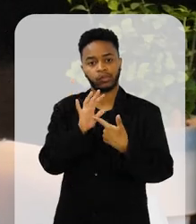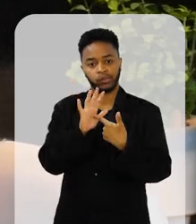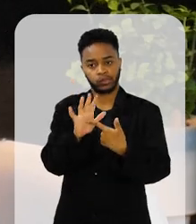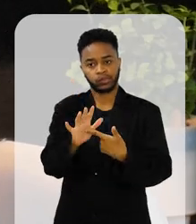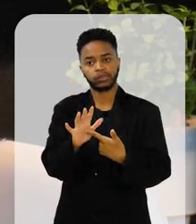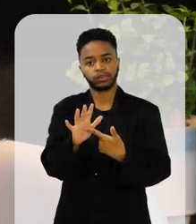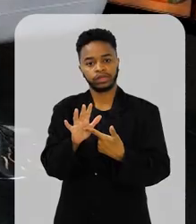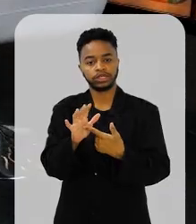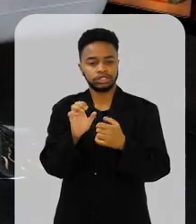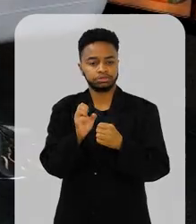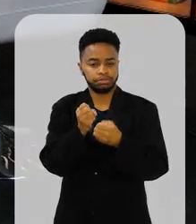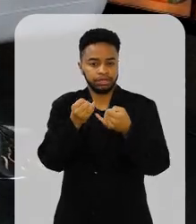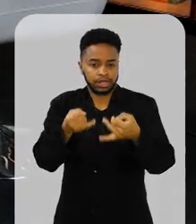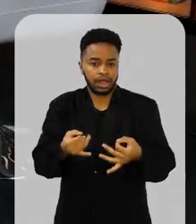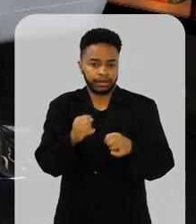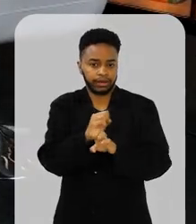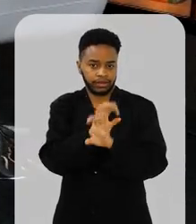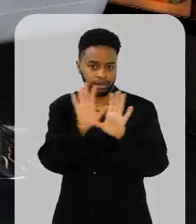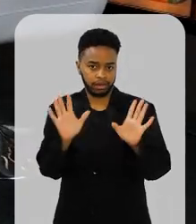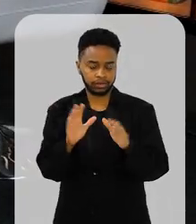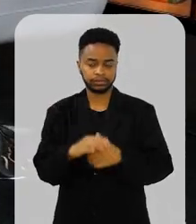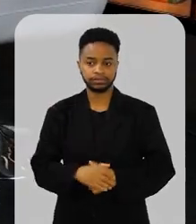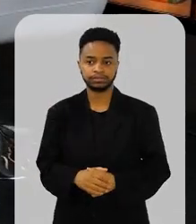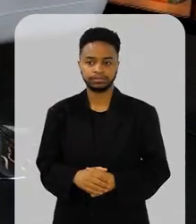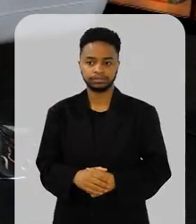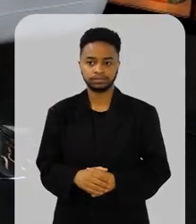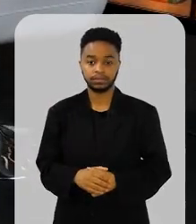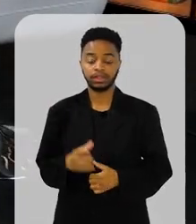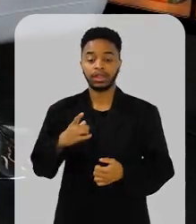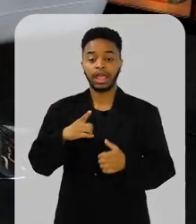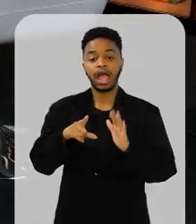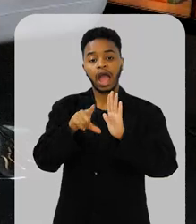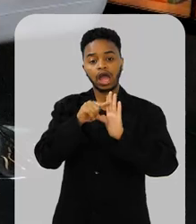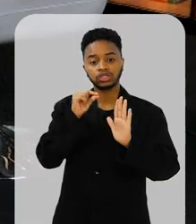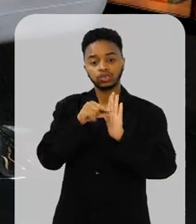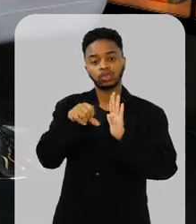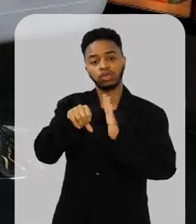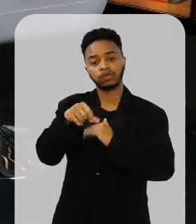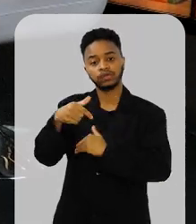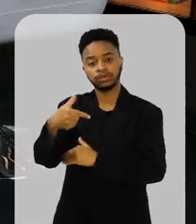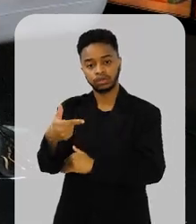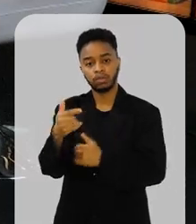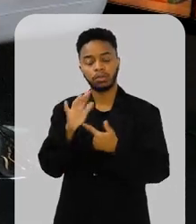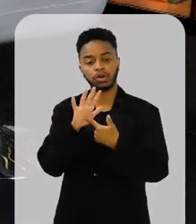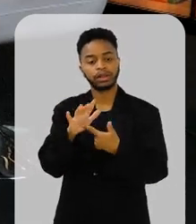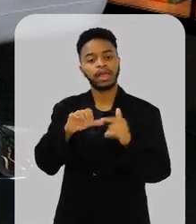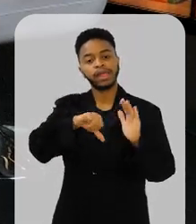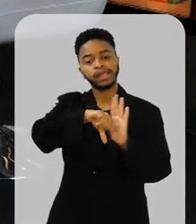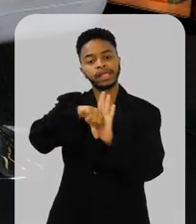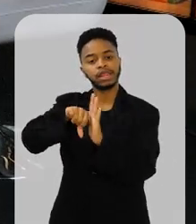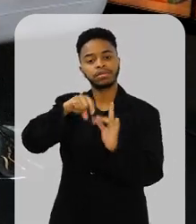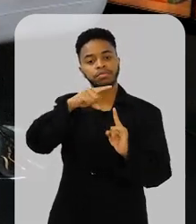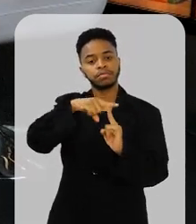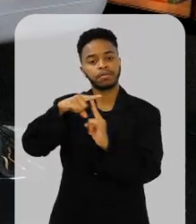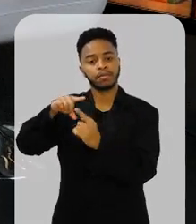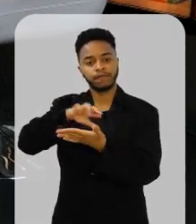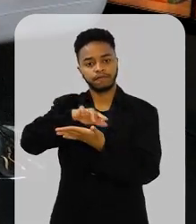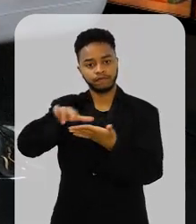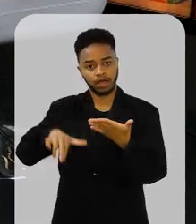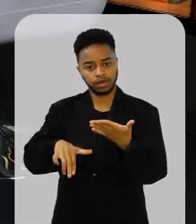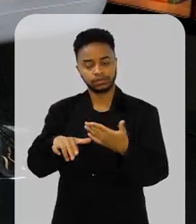deixar bastante claro. Aí, doutora Sandra... No artigo 92, frente, crimes em espécie.